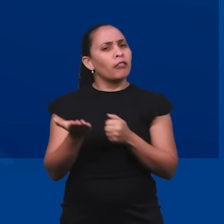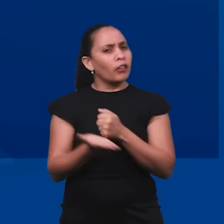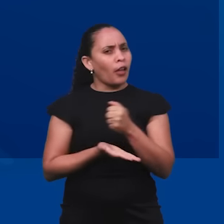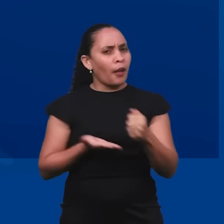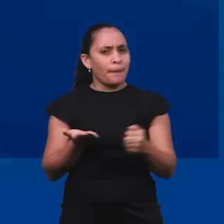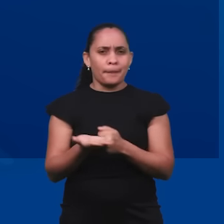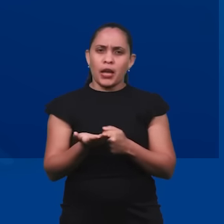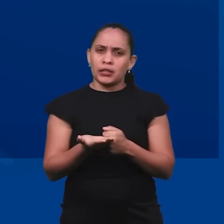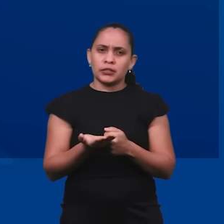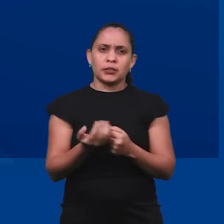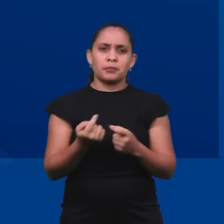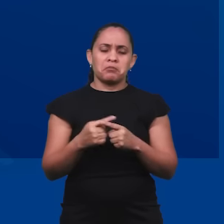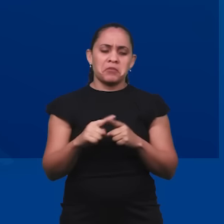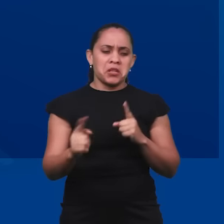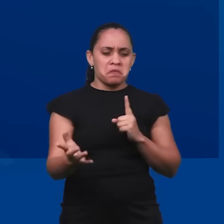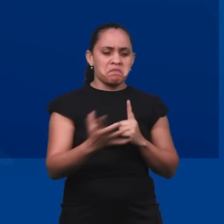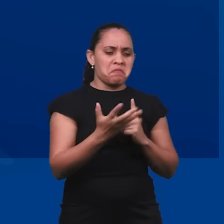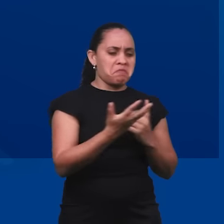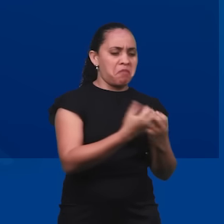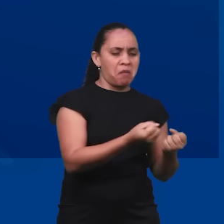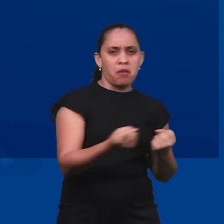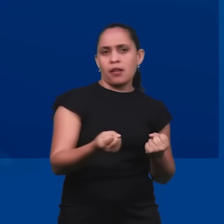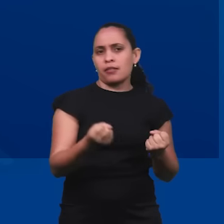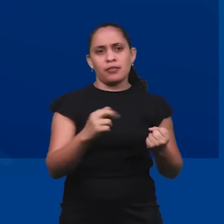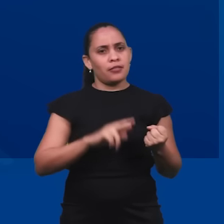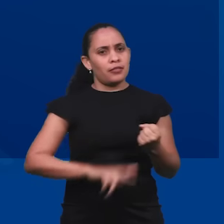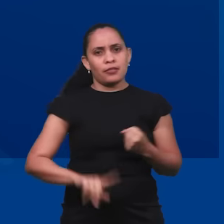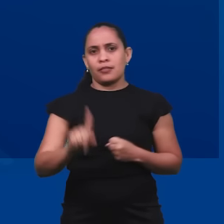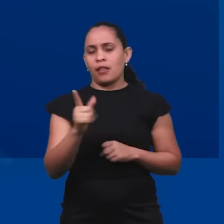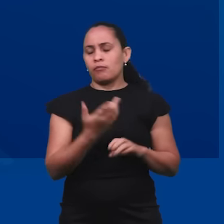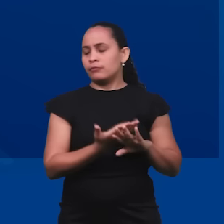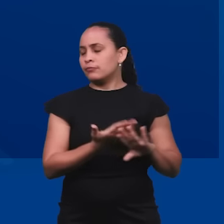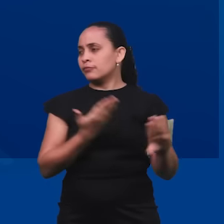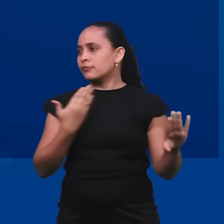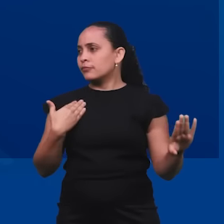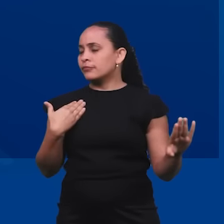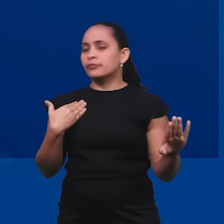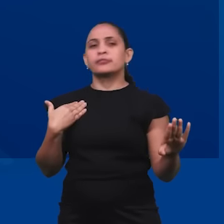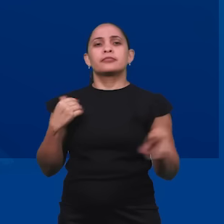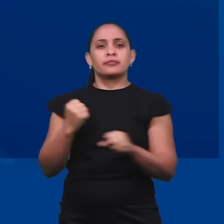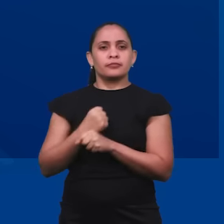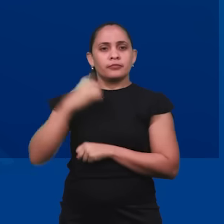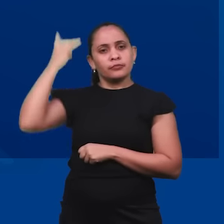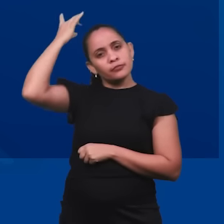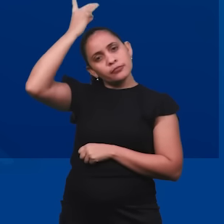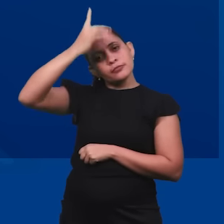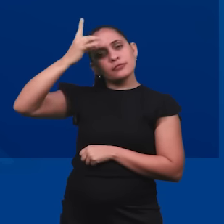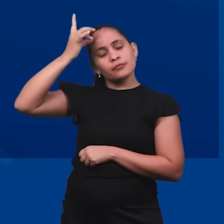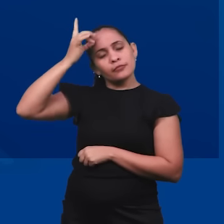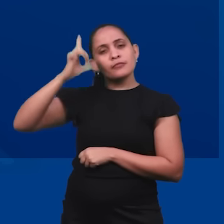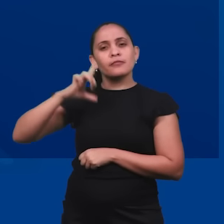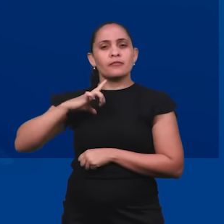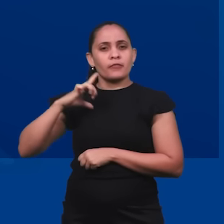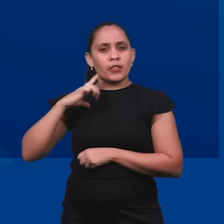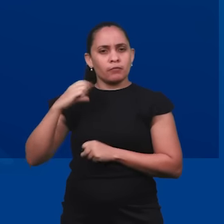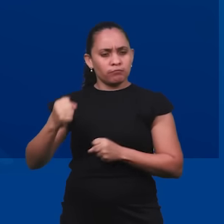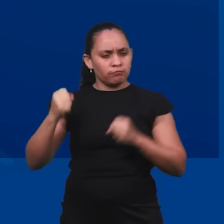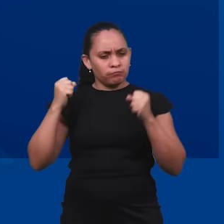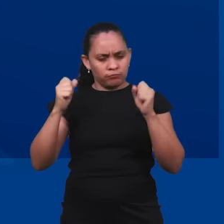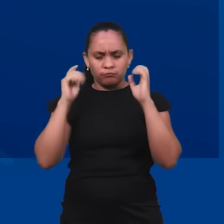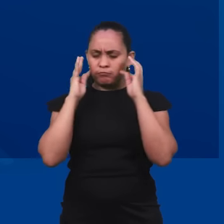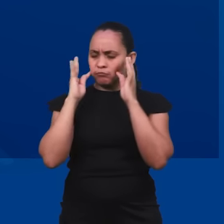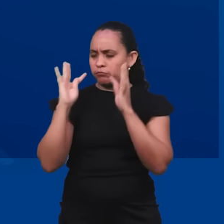com o mundo que aí está, para que nessa obra do Espírito Santo seja uma coluna de testemunho